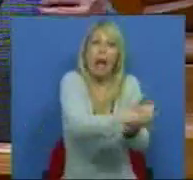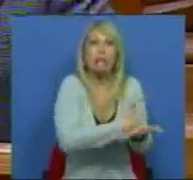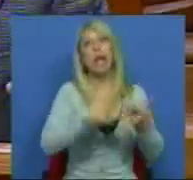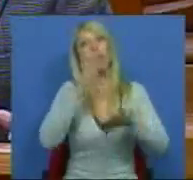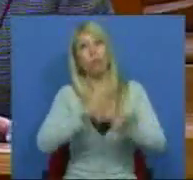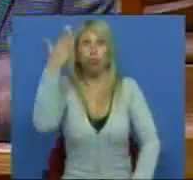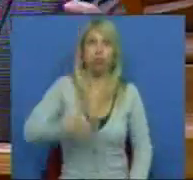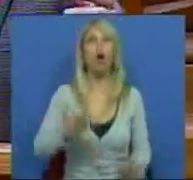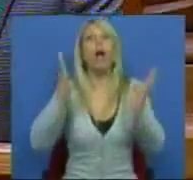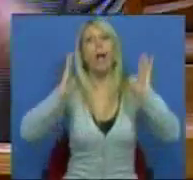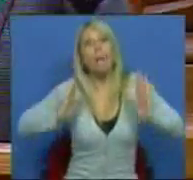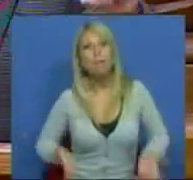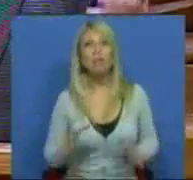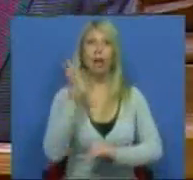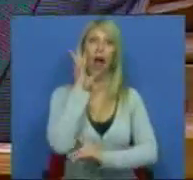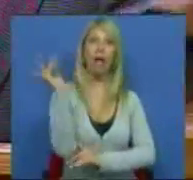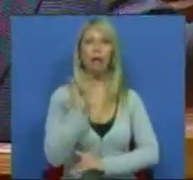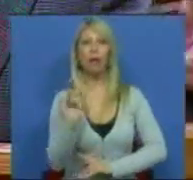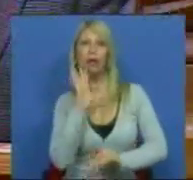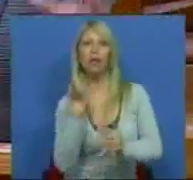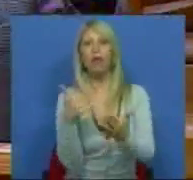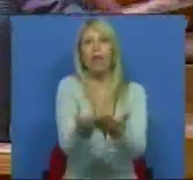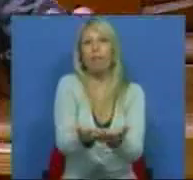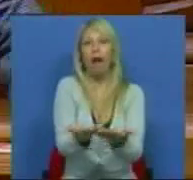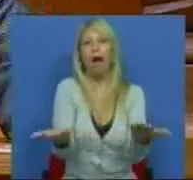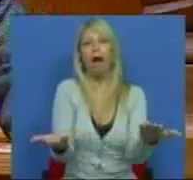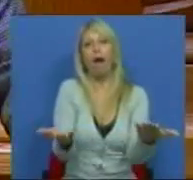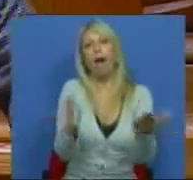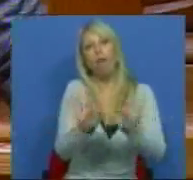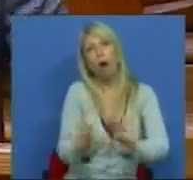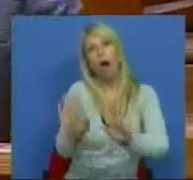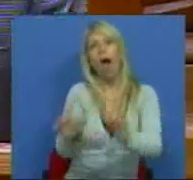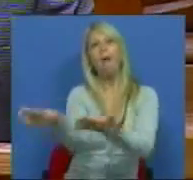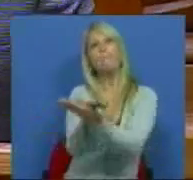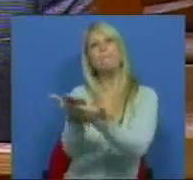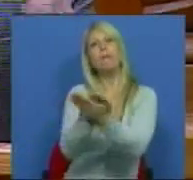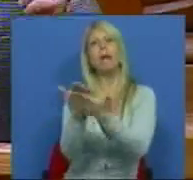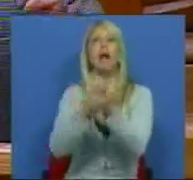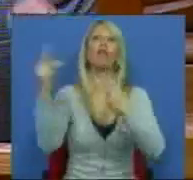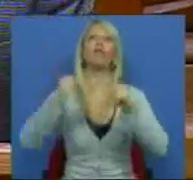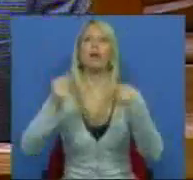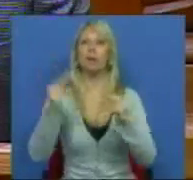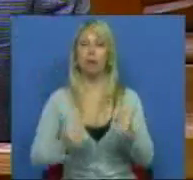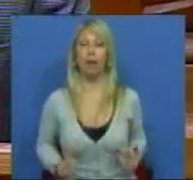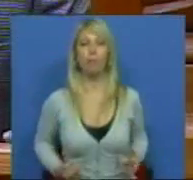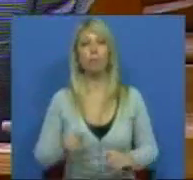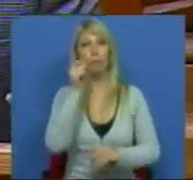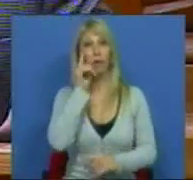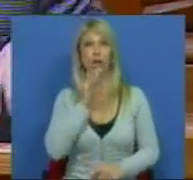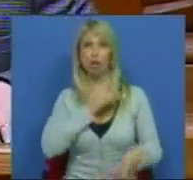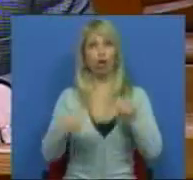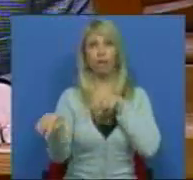da tentativa de comprazer e aquietar, assim se diz, os mercados financeiros. Senhoras e senhores